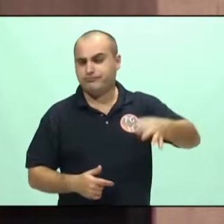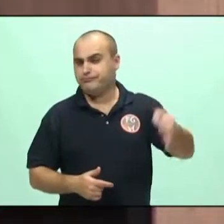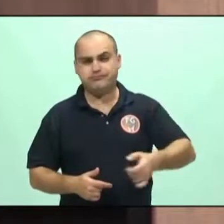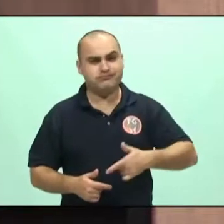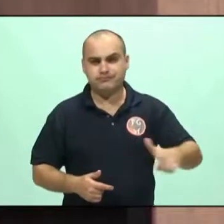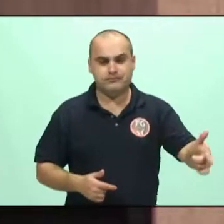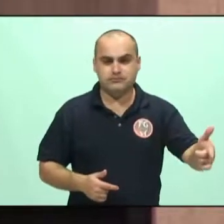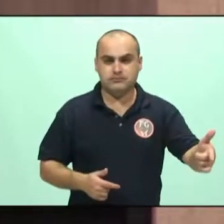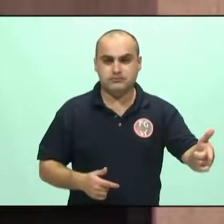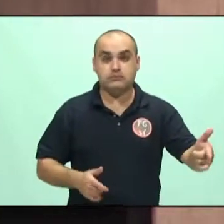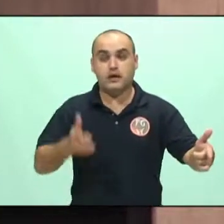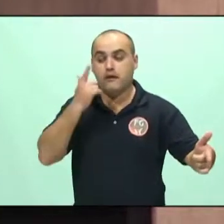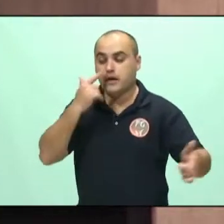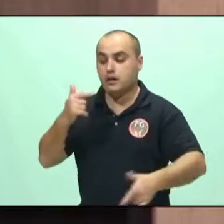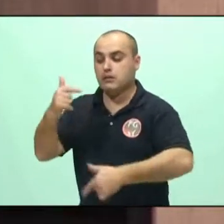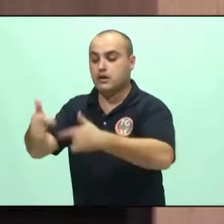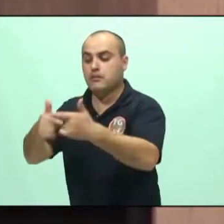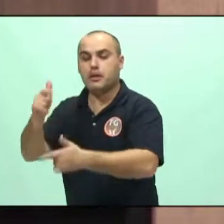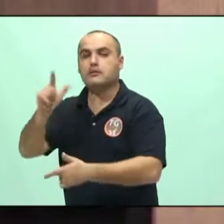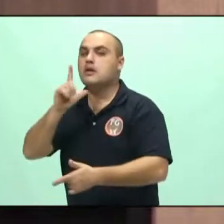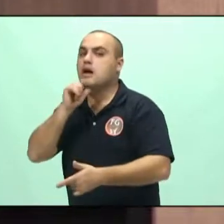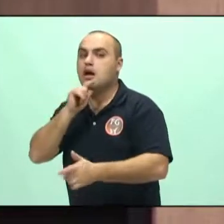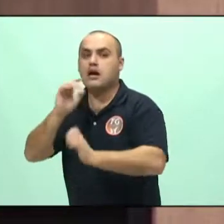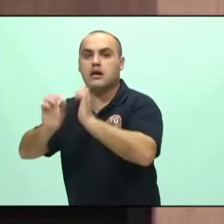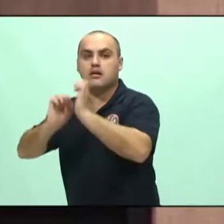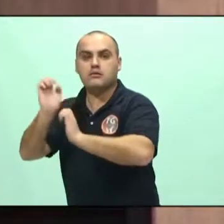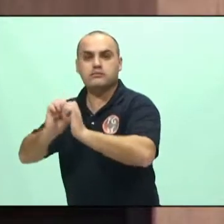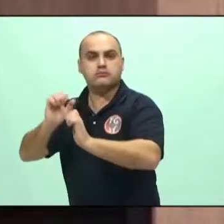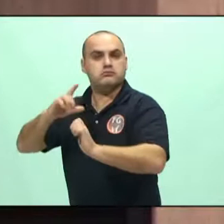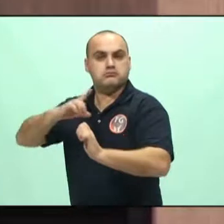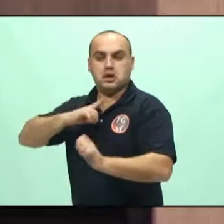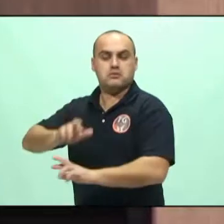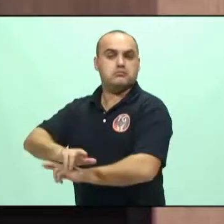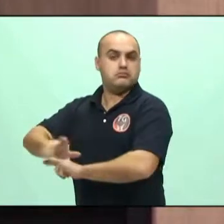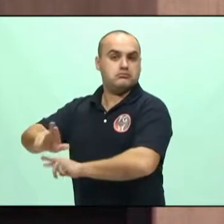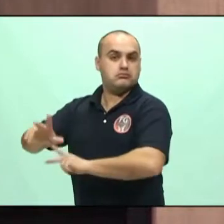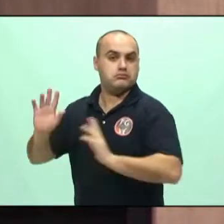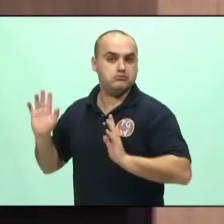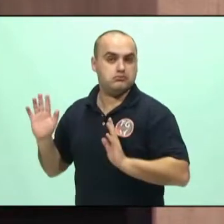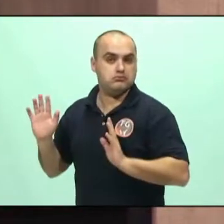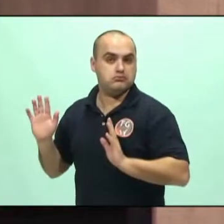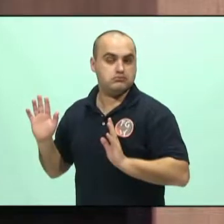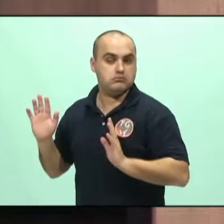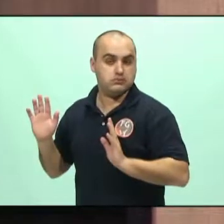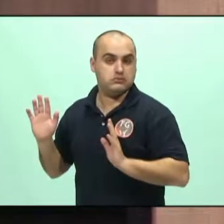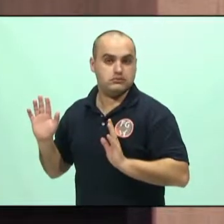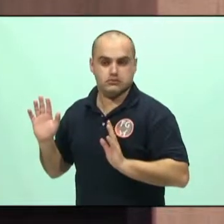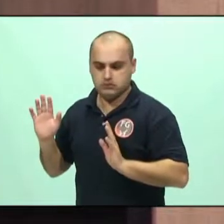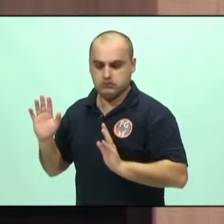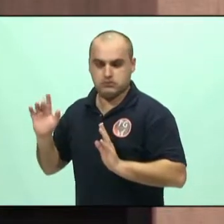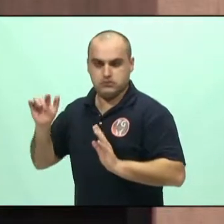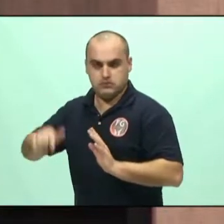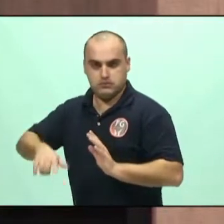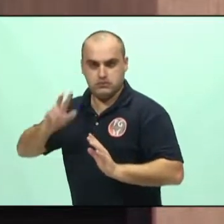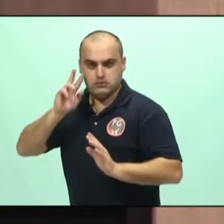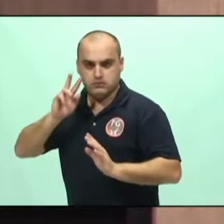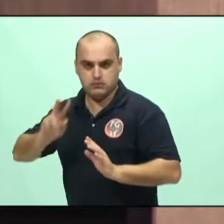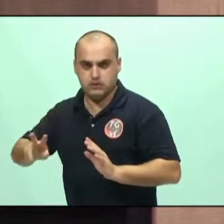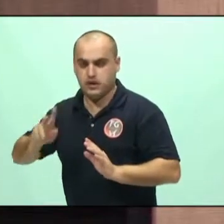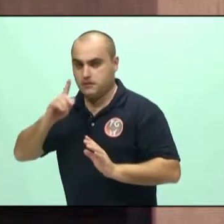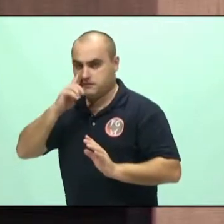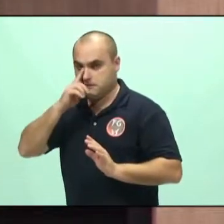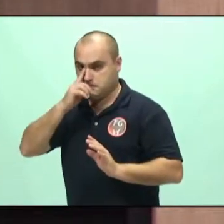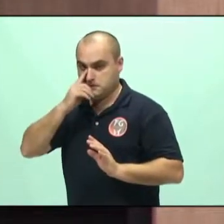gente vê que o trabalho da Semasa ela trabalha com a base diferente quando ela abre um buraco ela joga brita